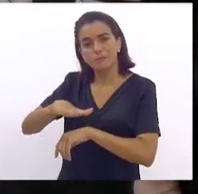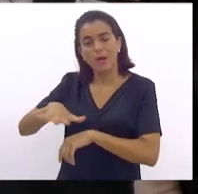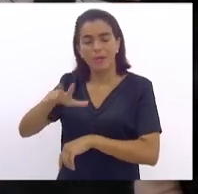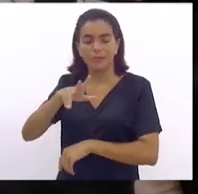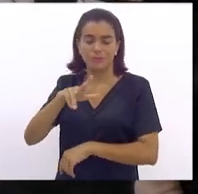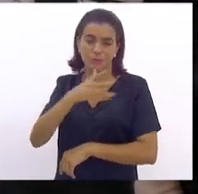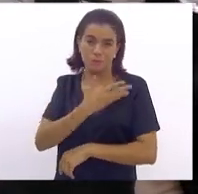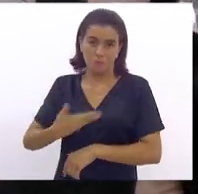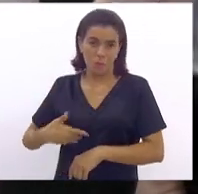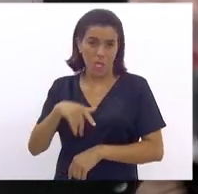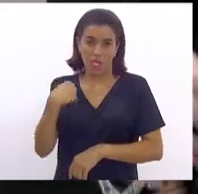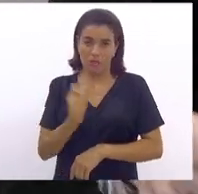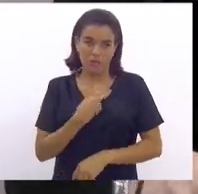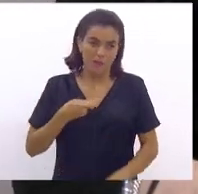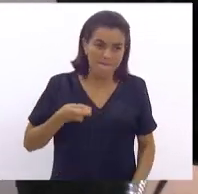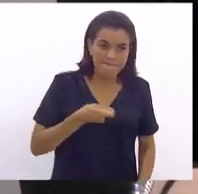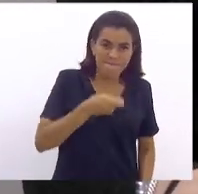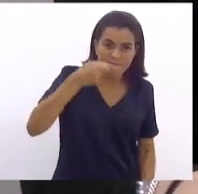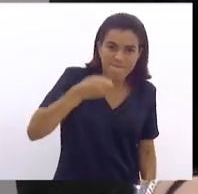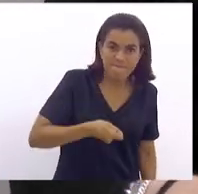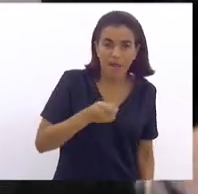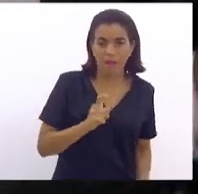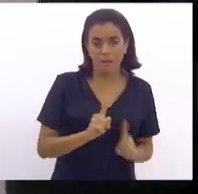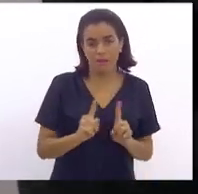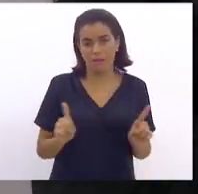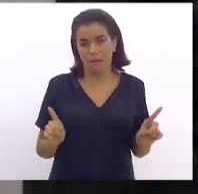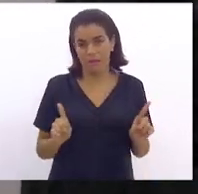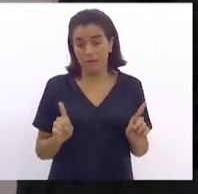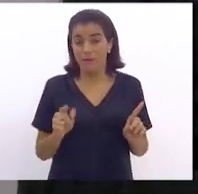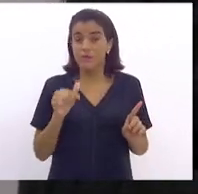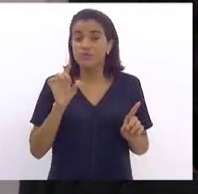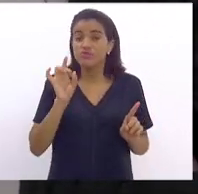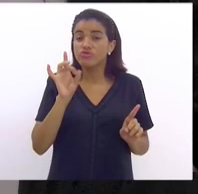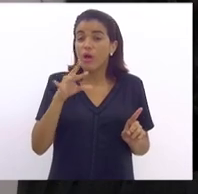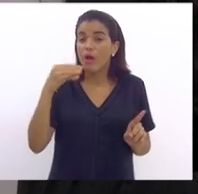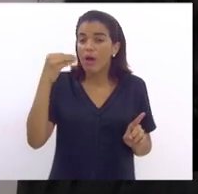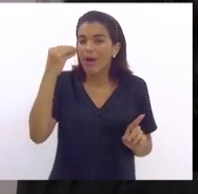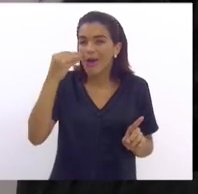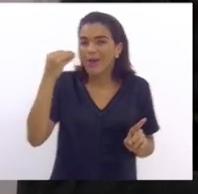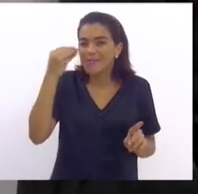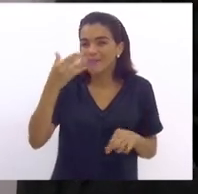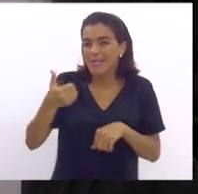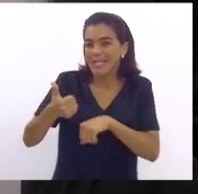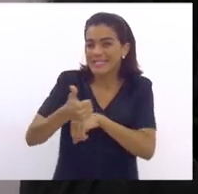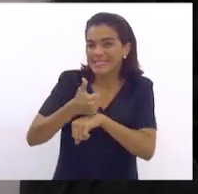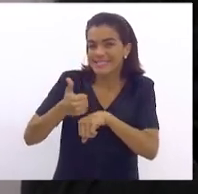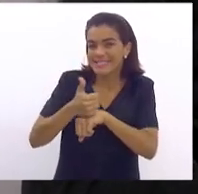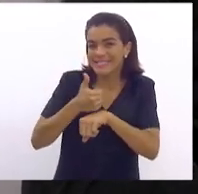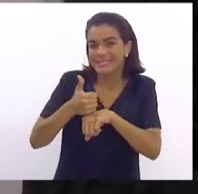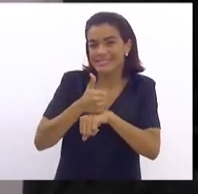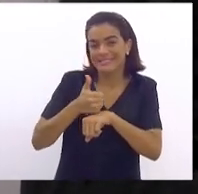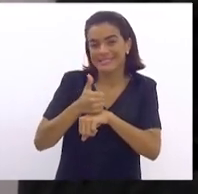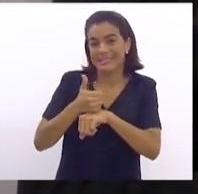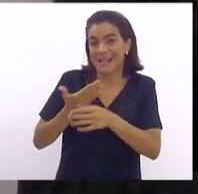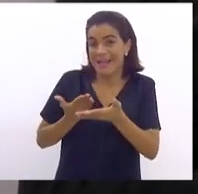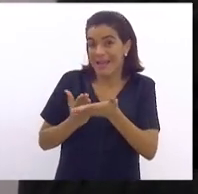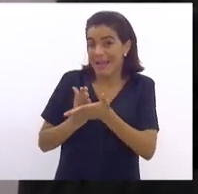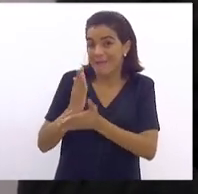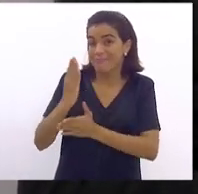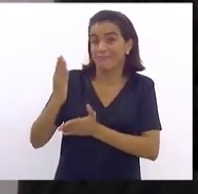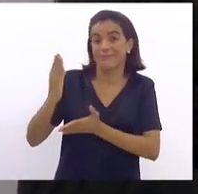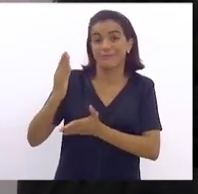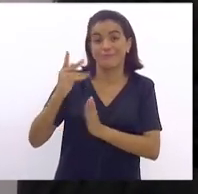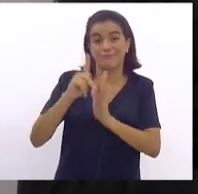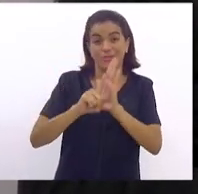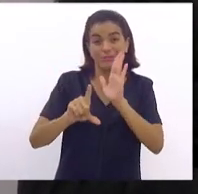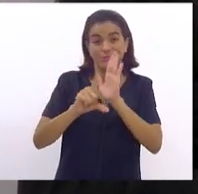está impondo nada. Eu parto da experiência exitosa que nós tivemos na aprovação desse projeto de